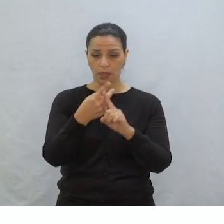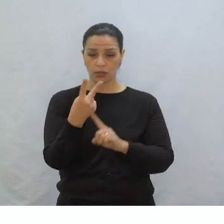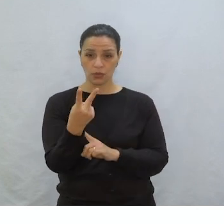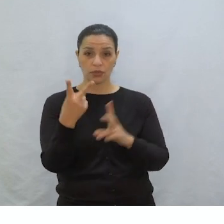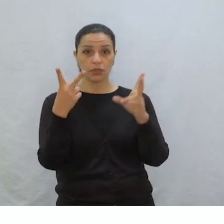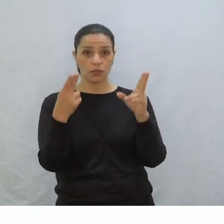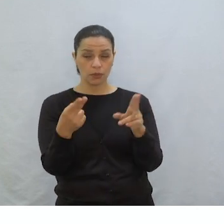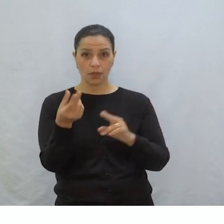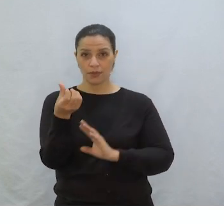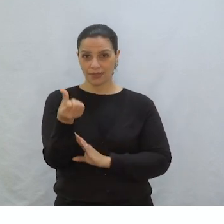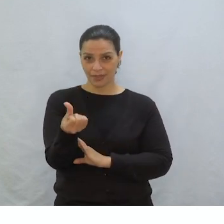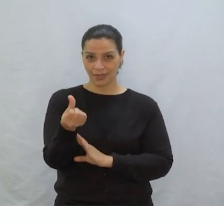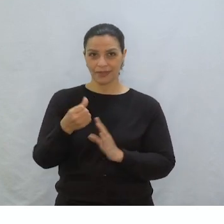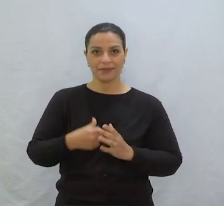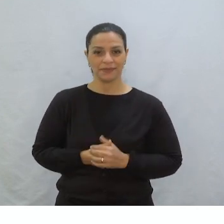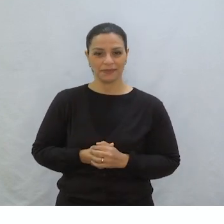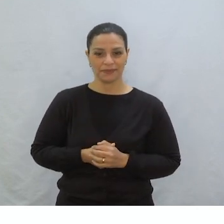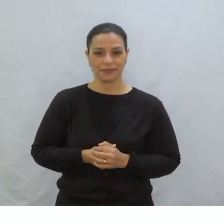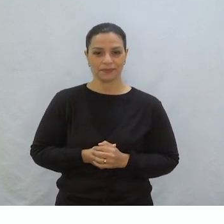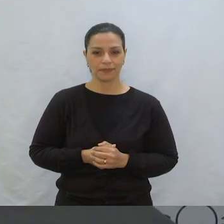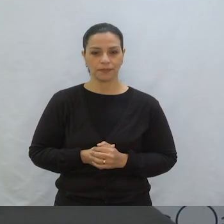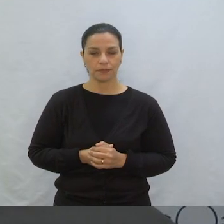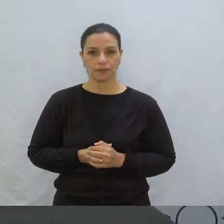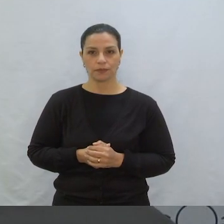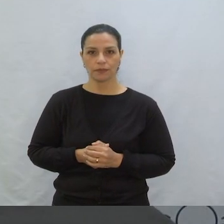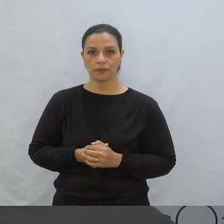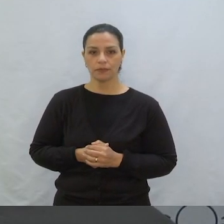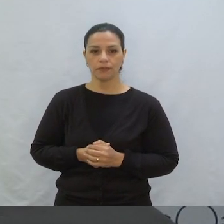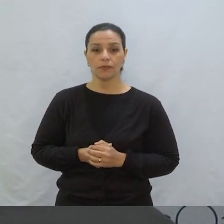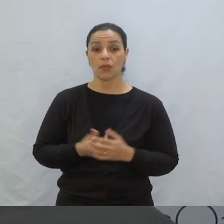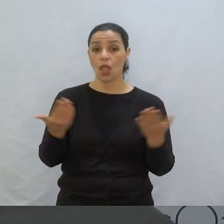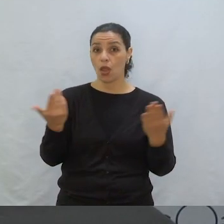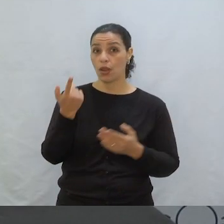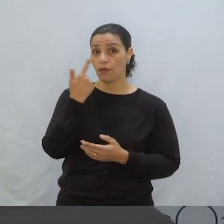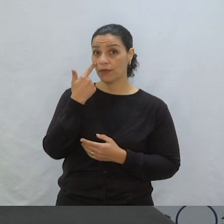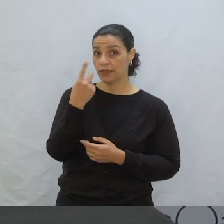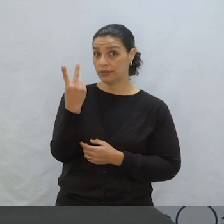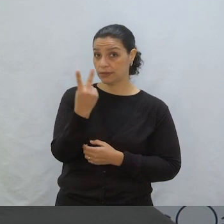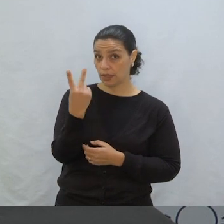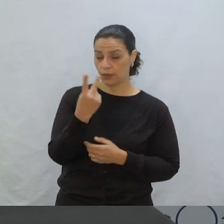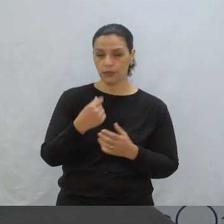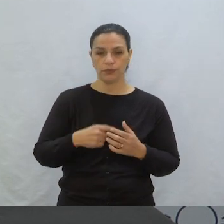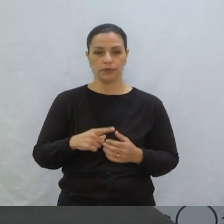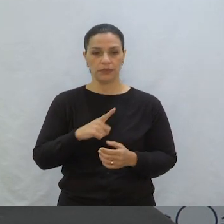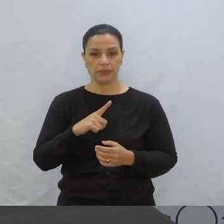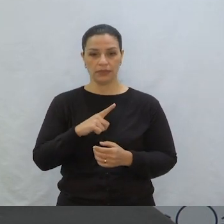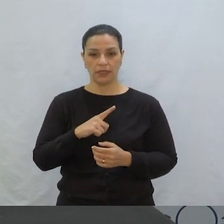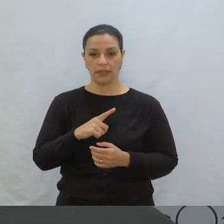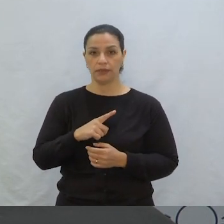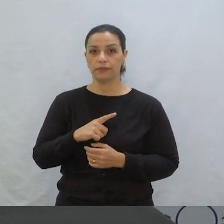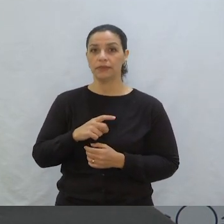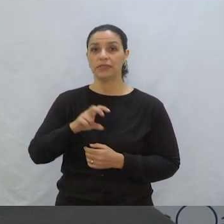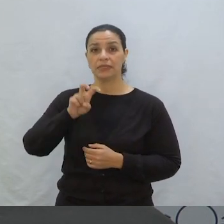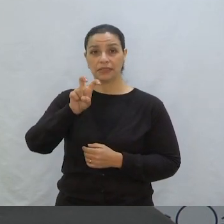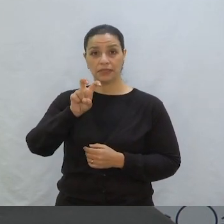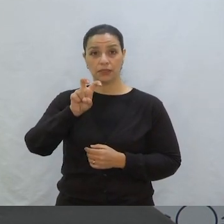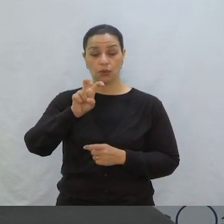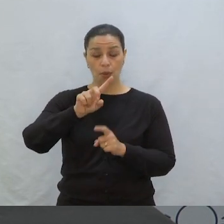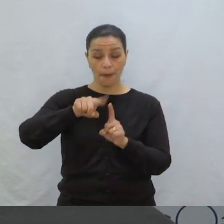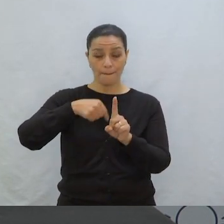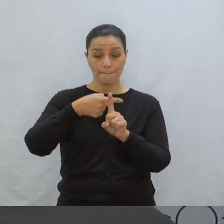4 mais 2 é igual a 6. Agora, a nossa segunda operação aqui.